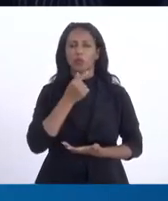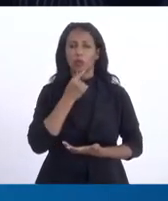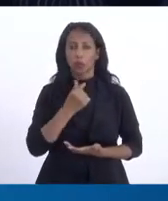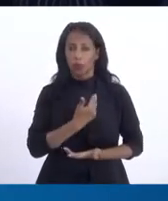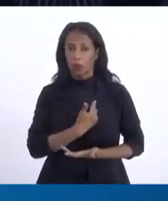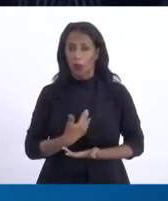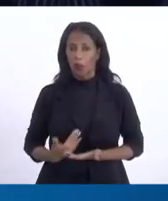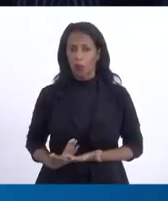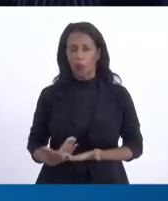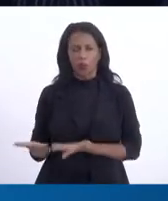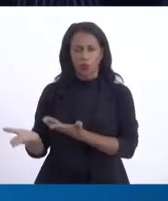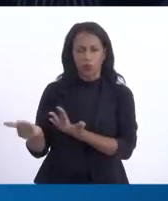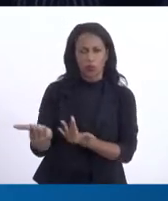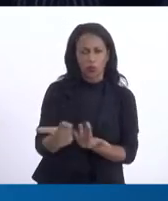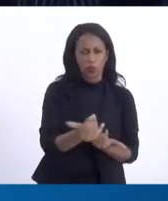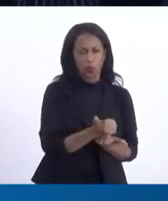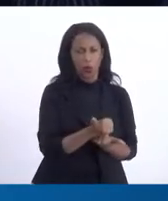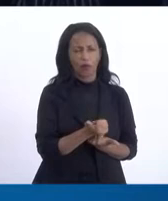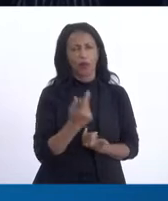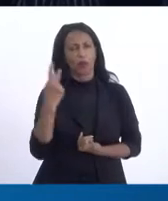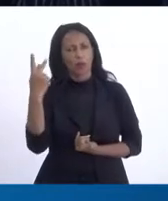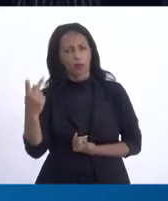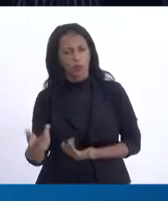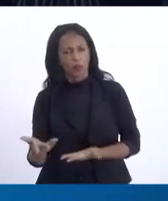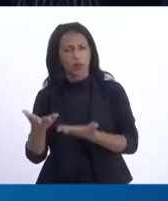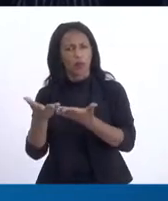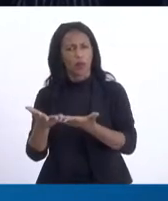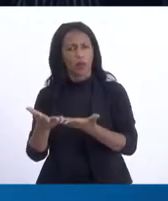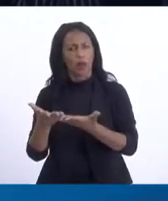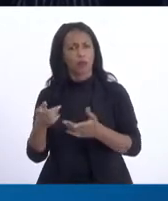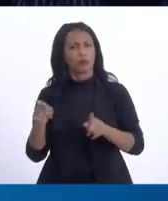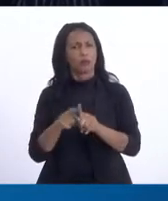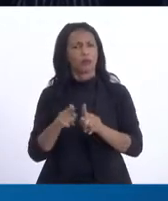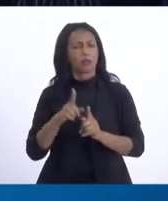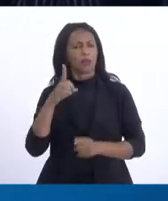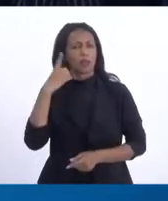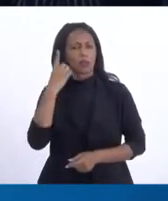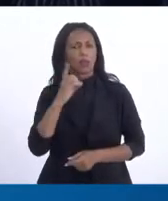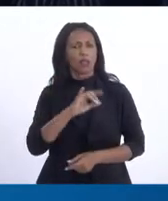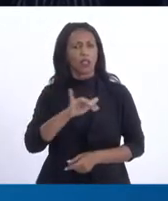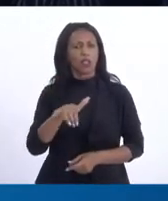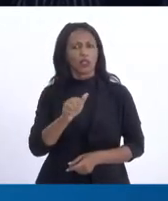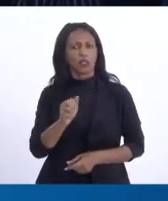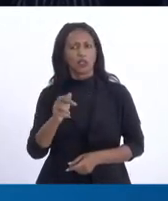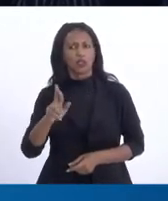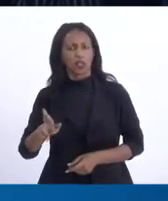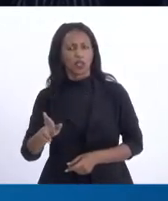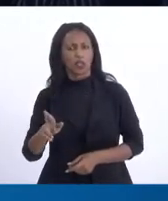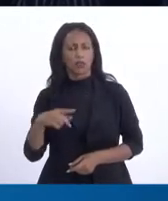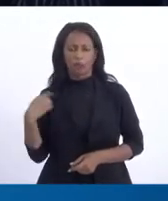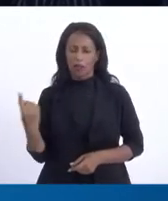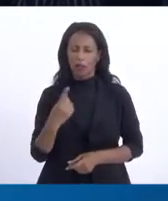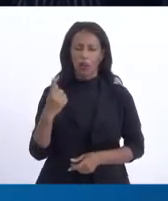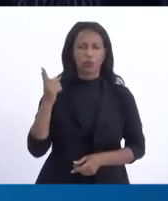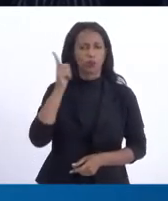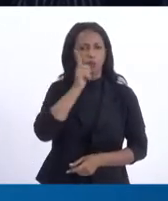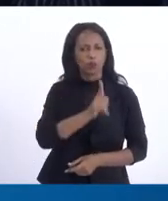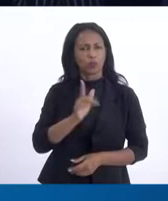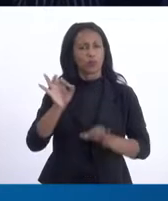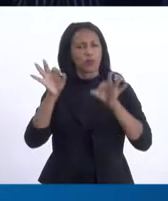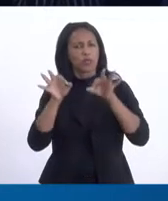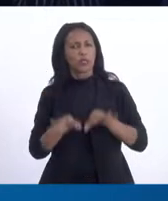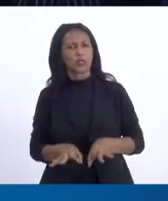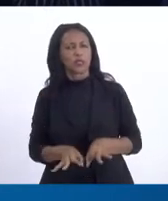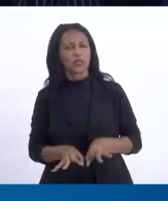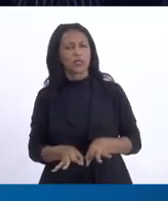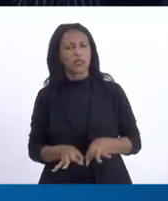públicos, jovens, como é o seu caso e o caso do deputado Jair Bittencourt, para que nós tenhamos a certeza